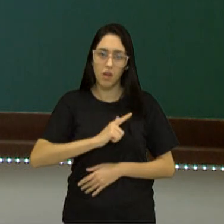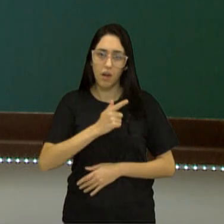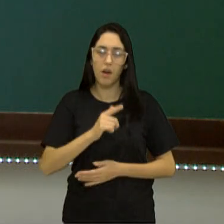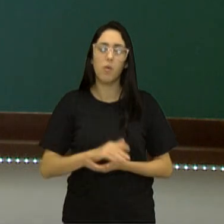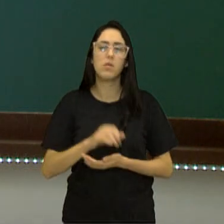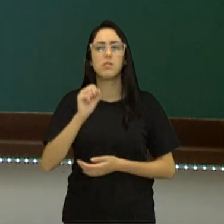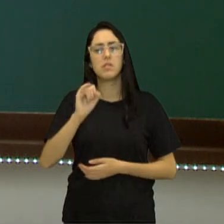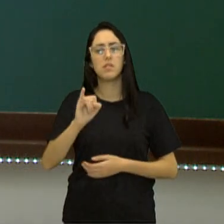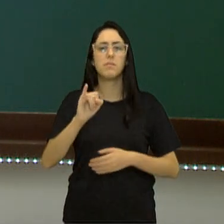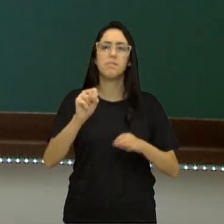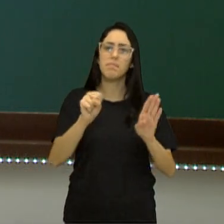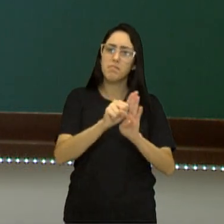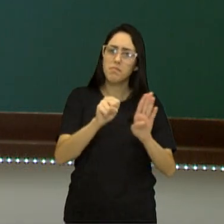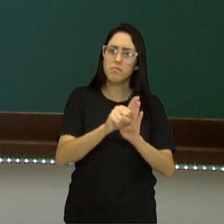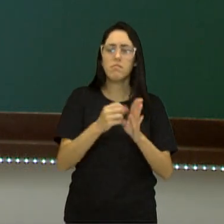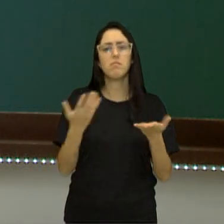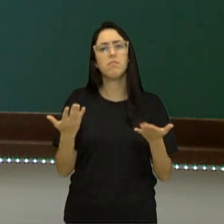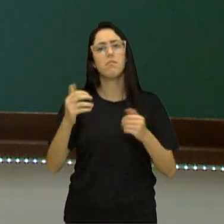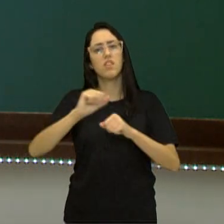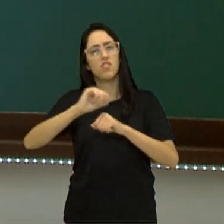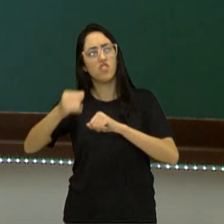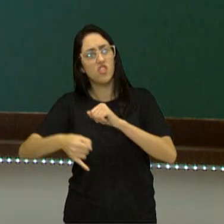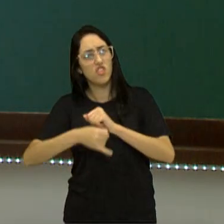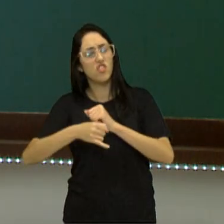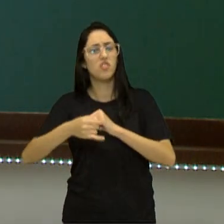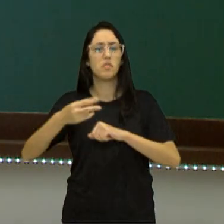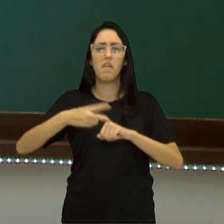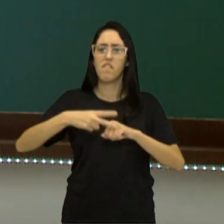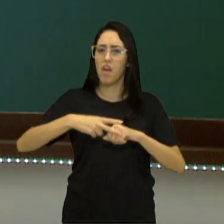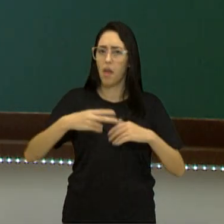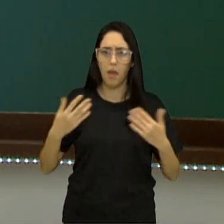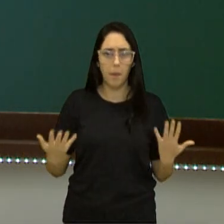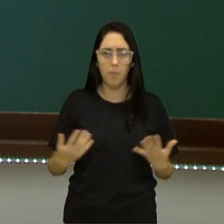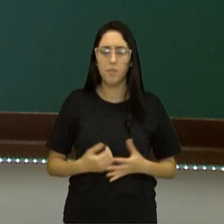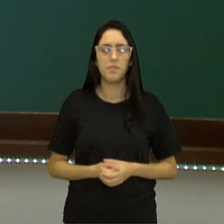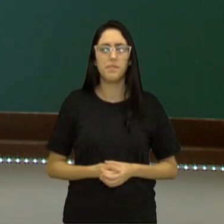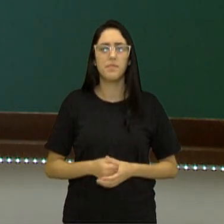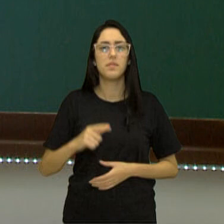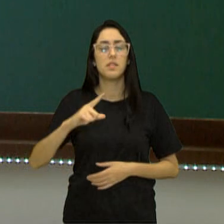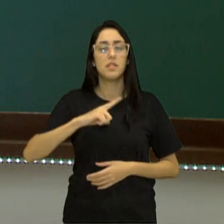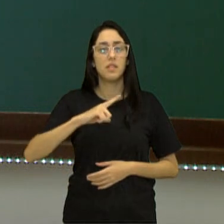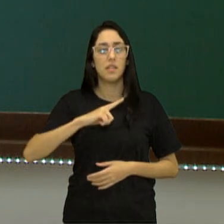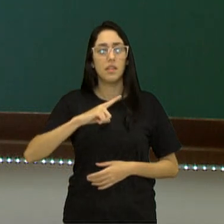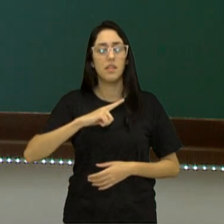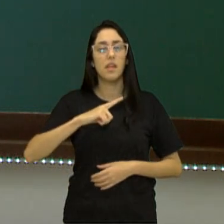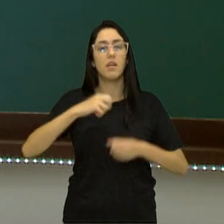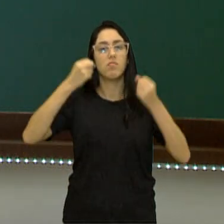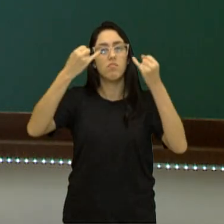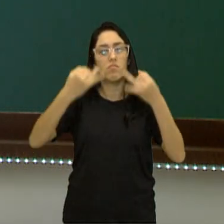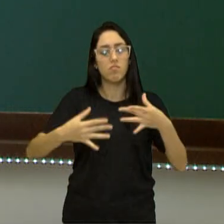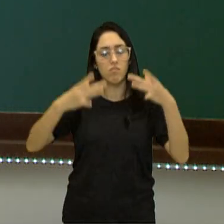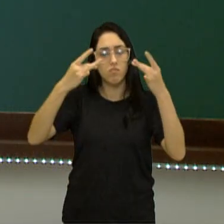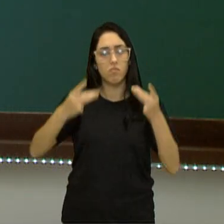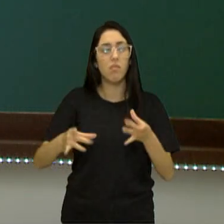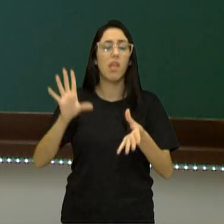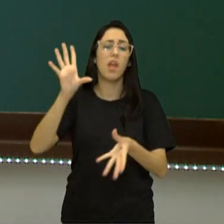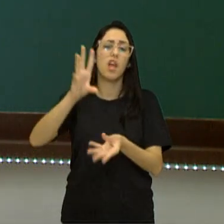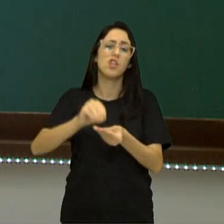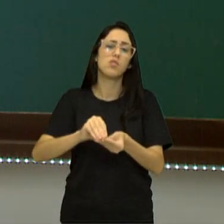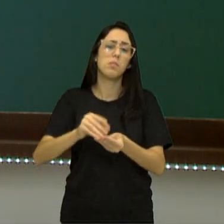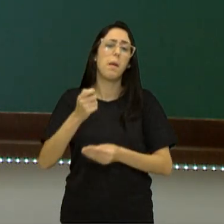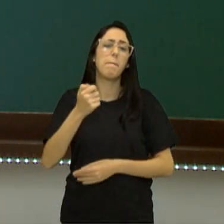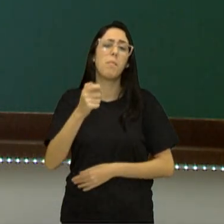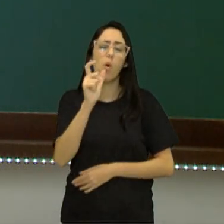um substantivo, se é adjetivo, se é verbo. Construção discursiva sucinta, ou seja, resumida em